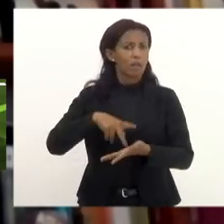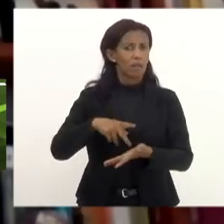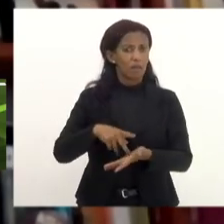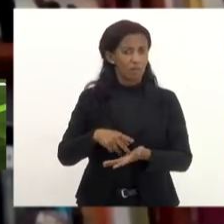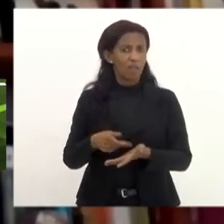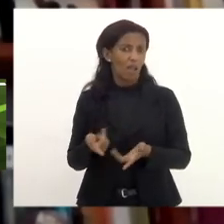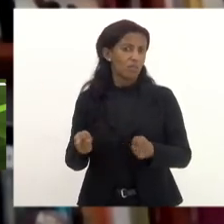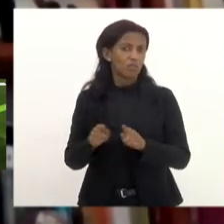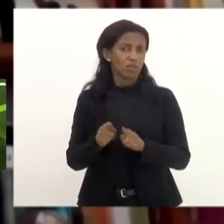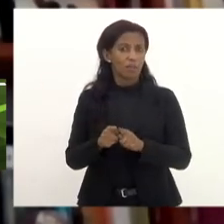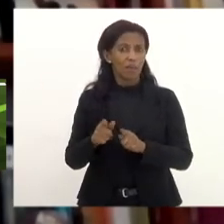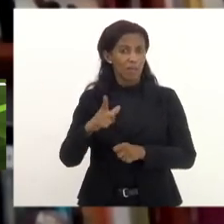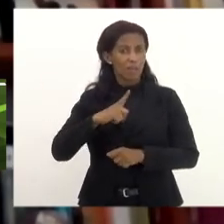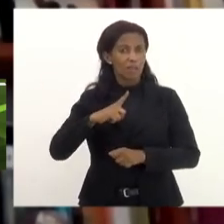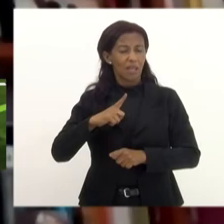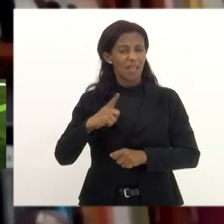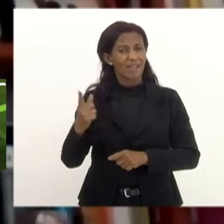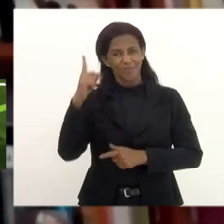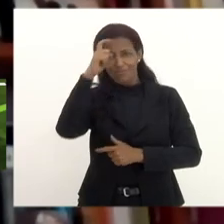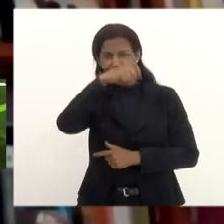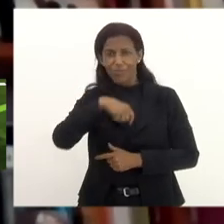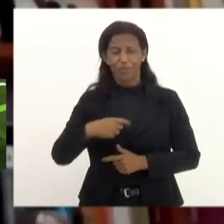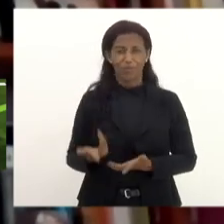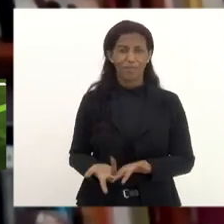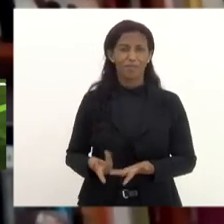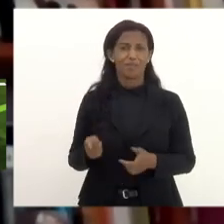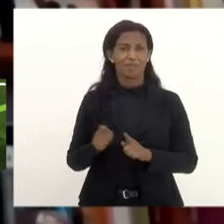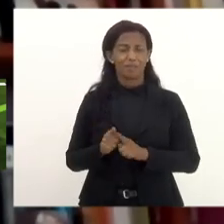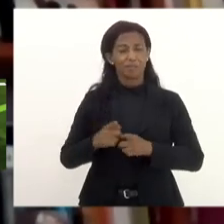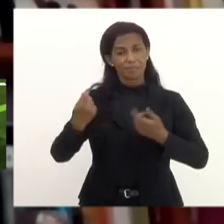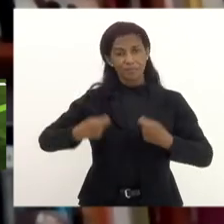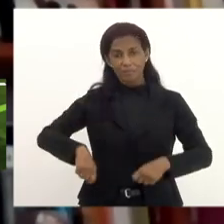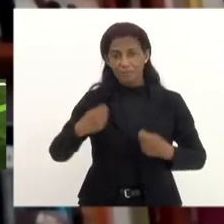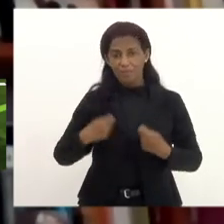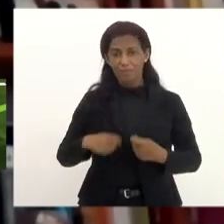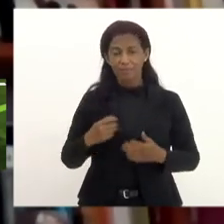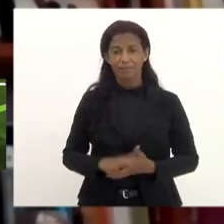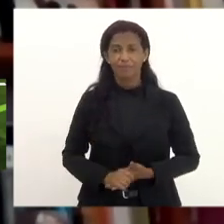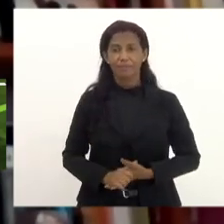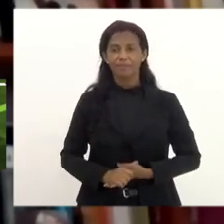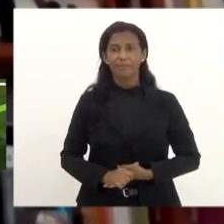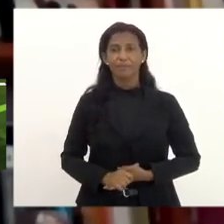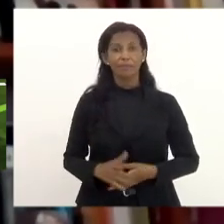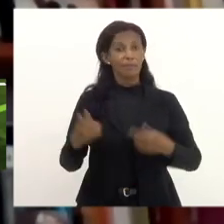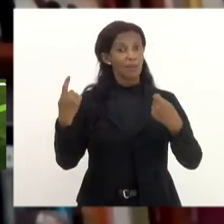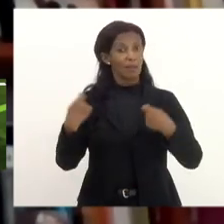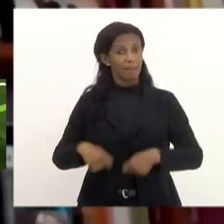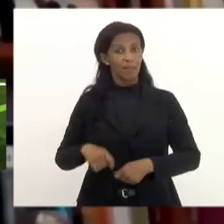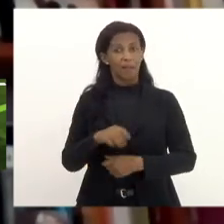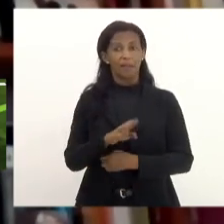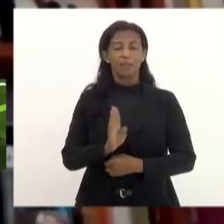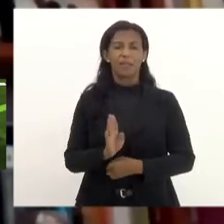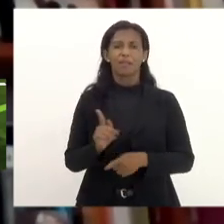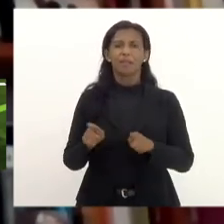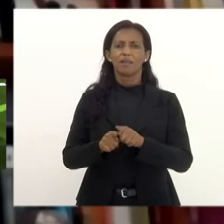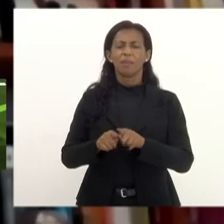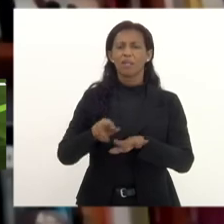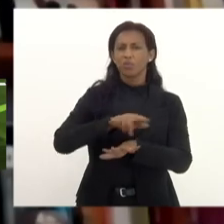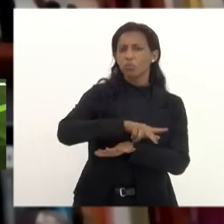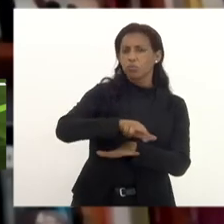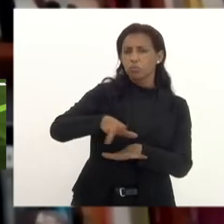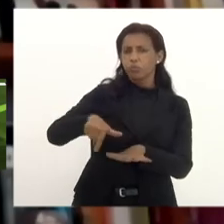financeiro também tem essa complicação, né? Enfim, a gente precisa disso, precisa do BNDES, que é